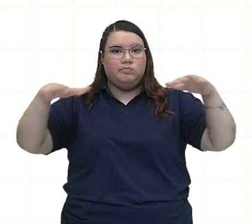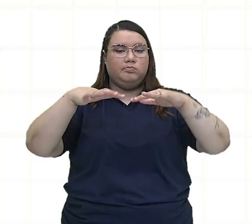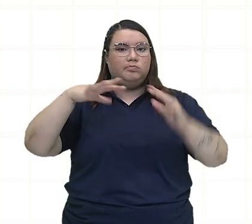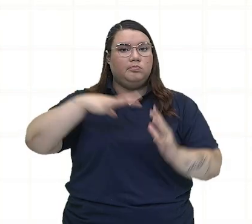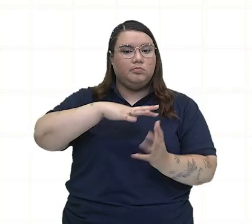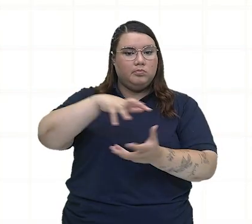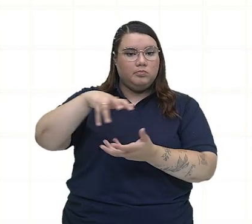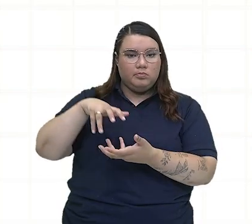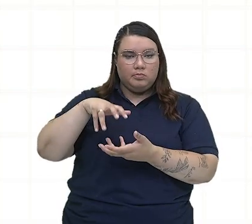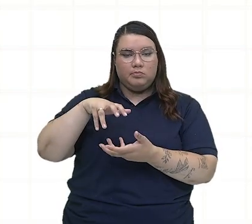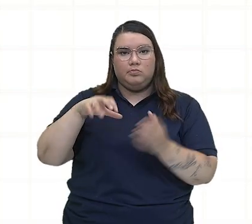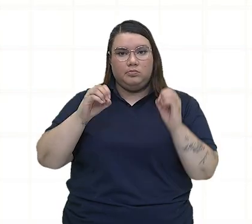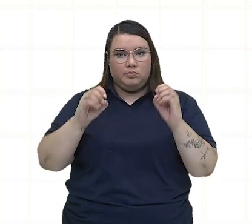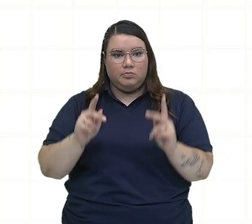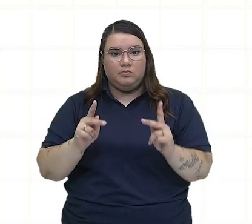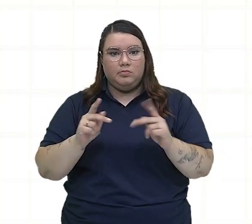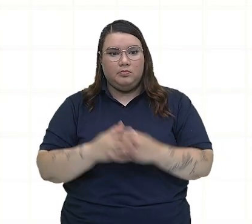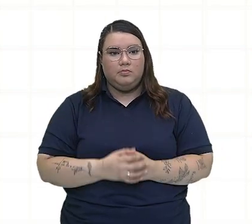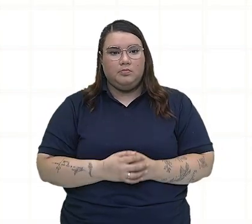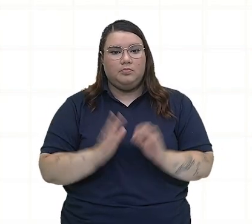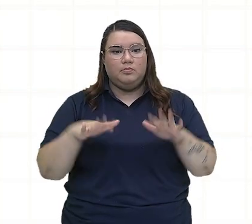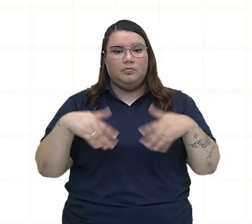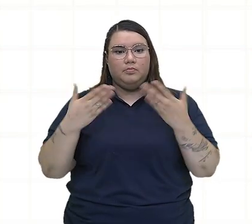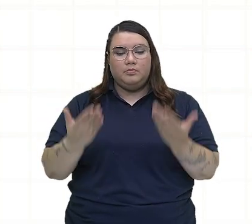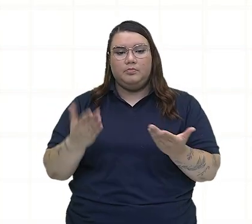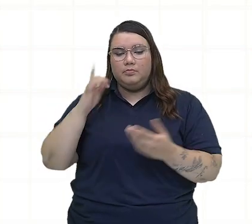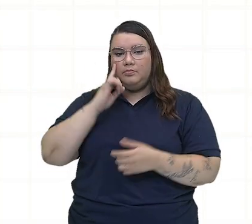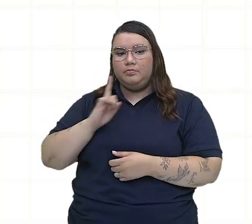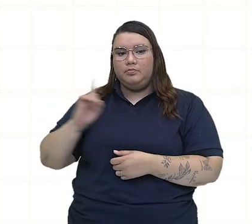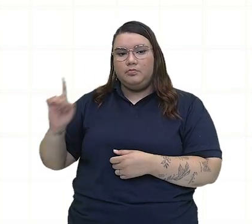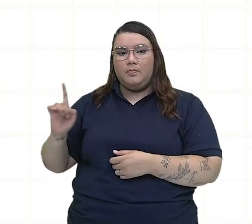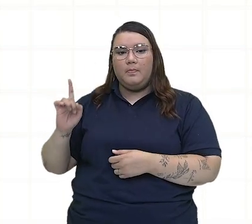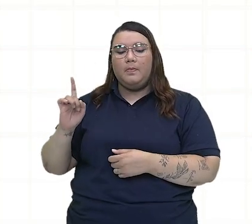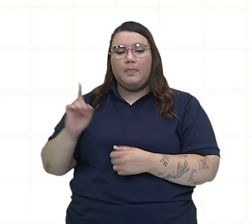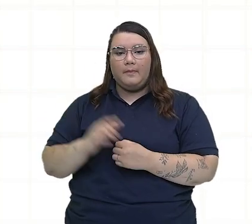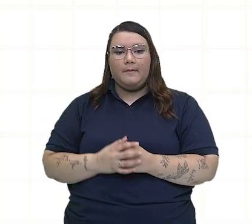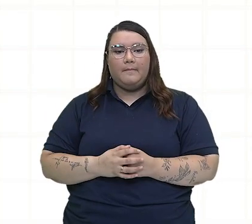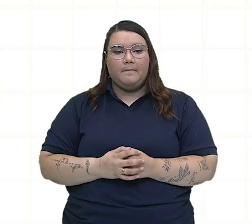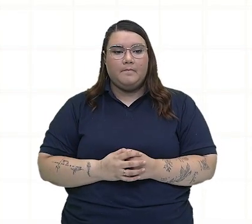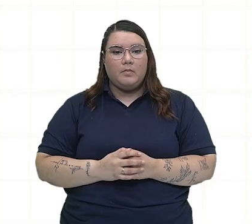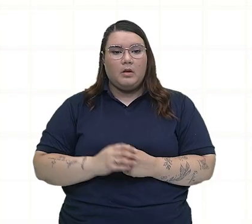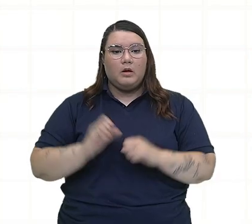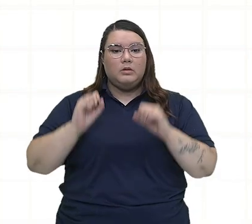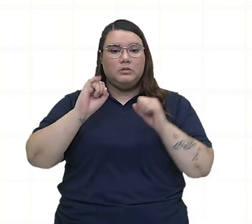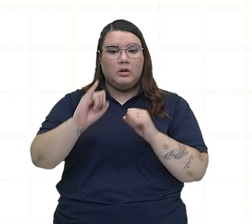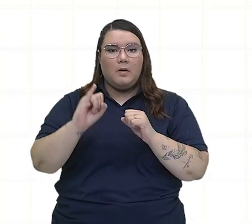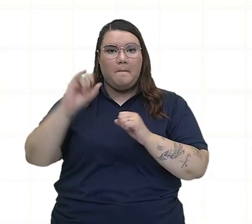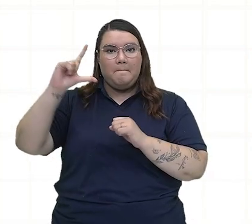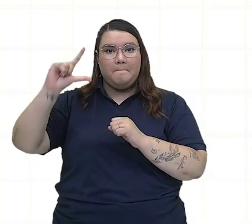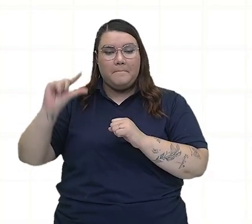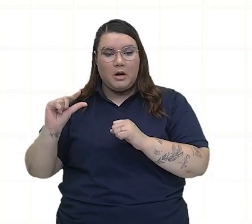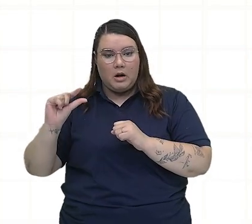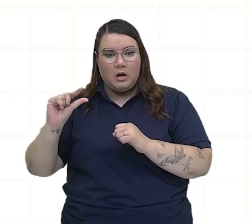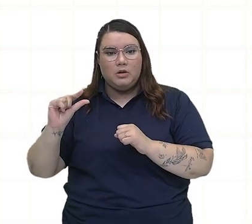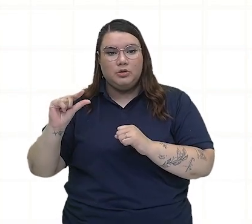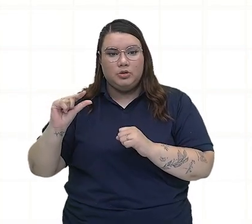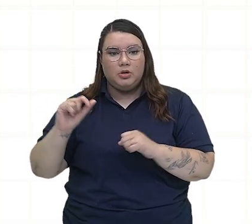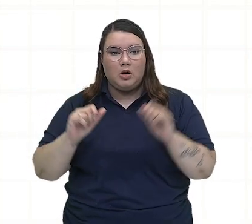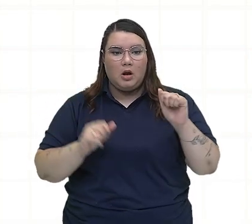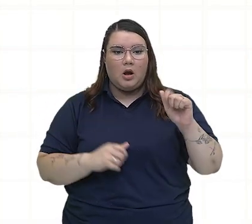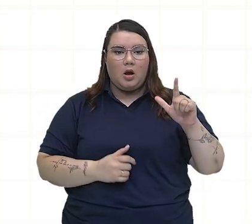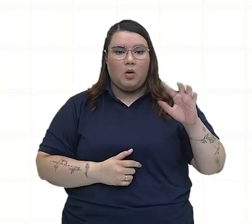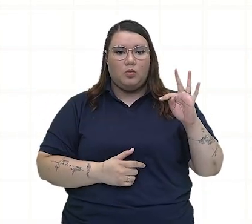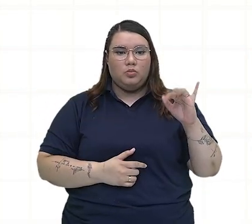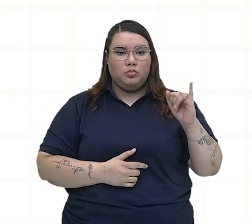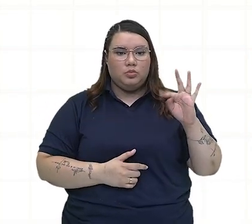a superfície terrestre. Então, olha só, quanto mais baixa a altitude,